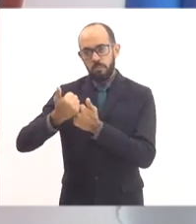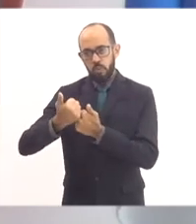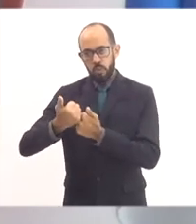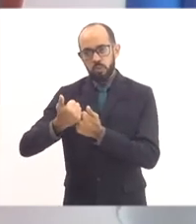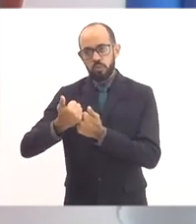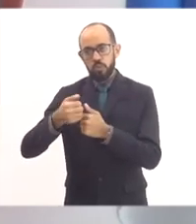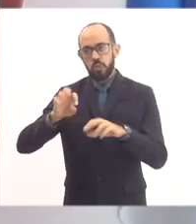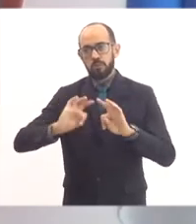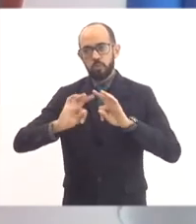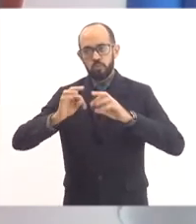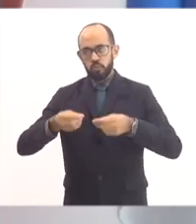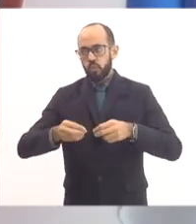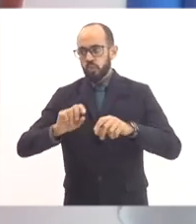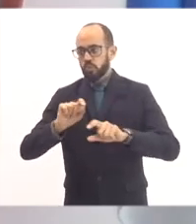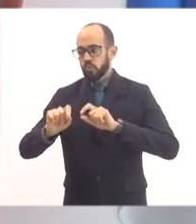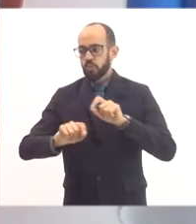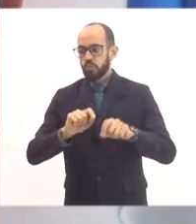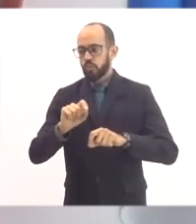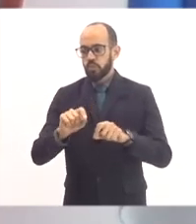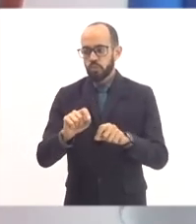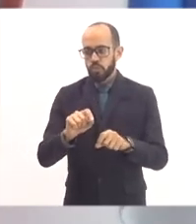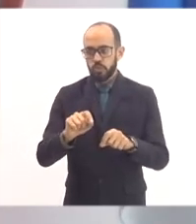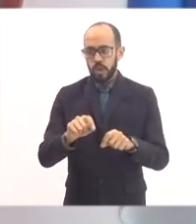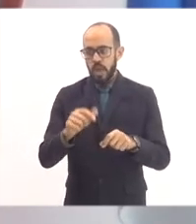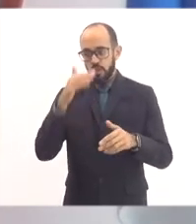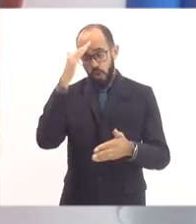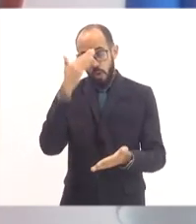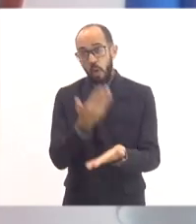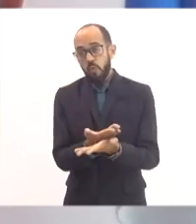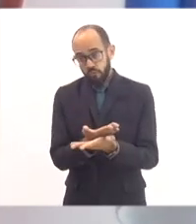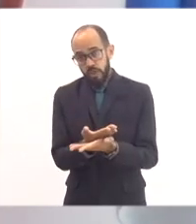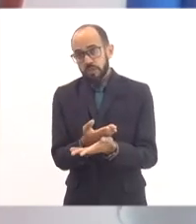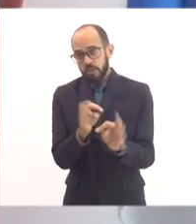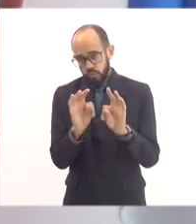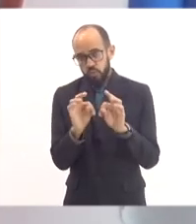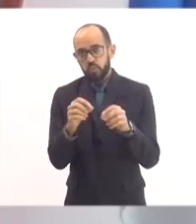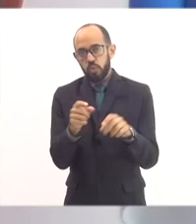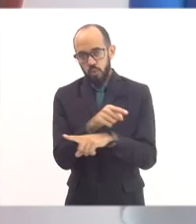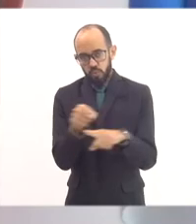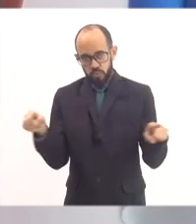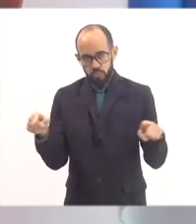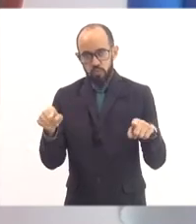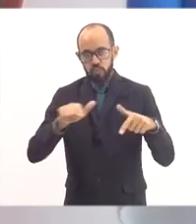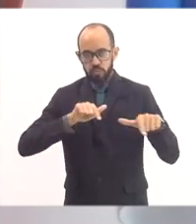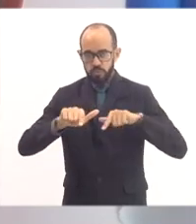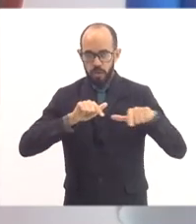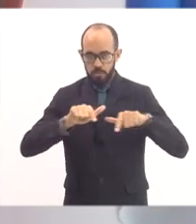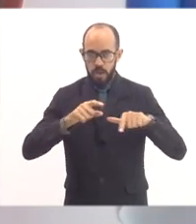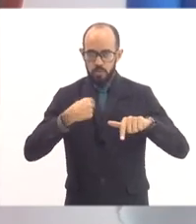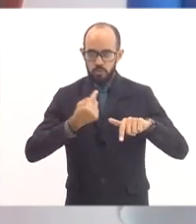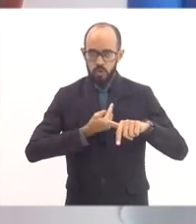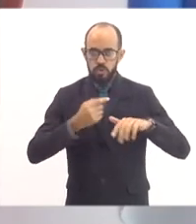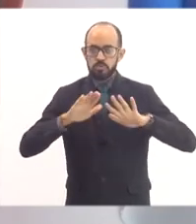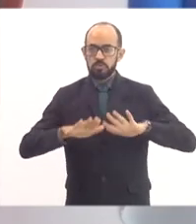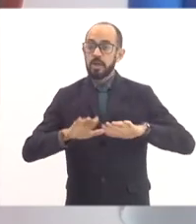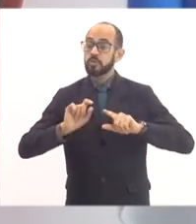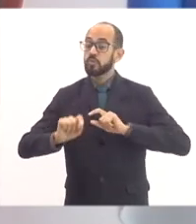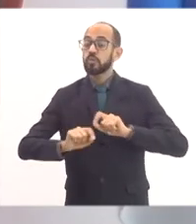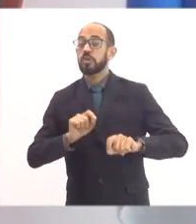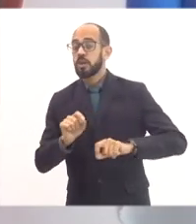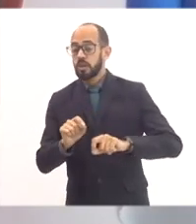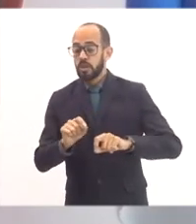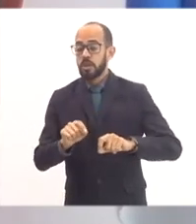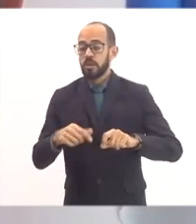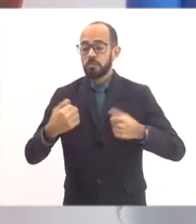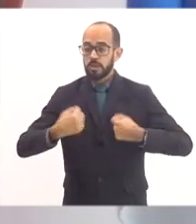todo a confiança dos senhores e das senhoras no trabalho que a gente vem fazendo. Agora, é necessário que a